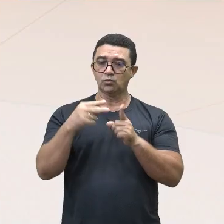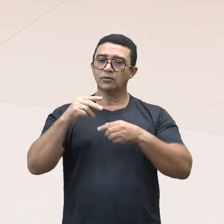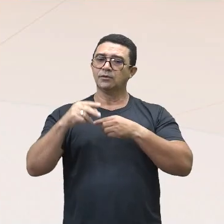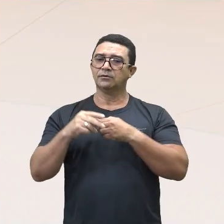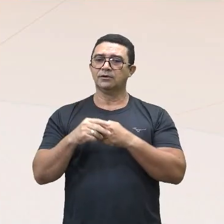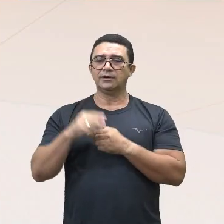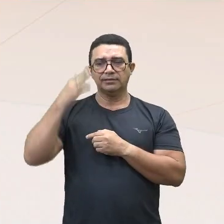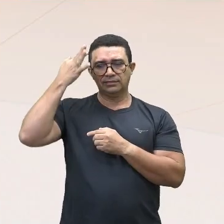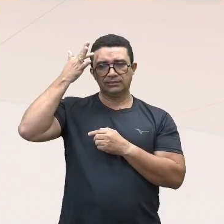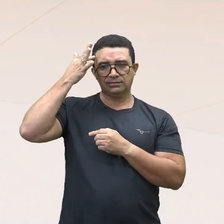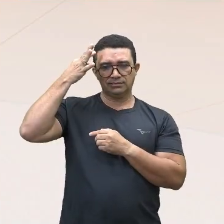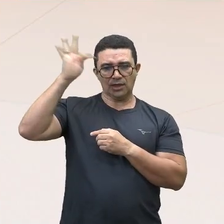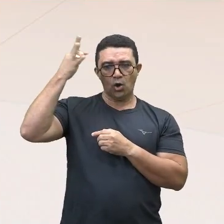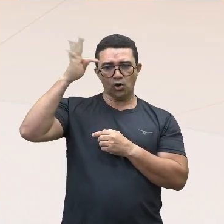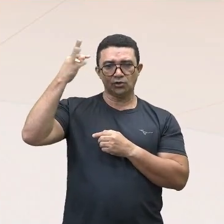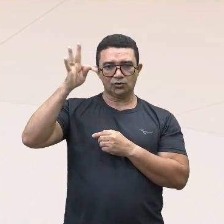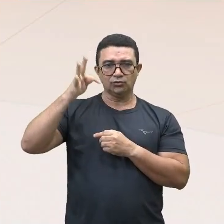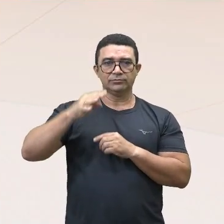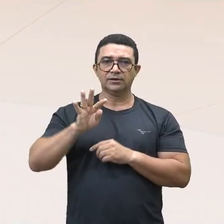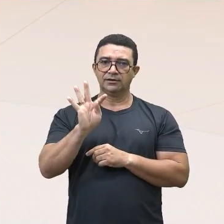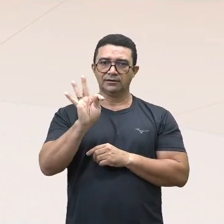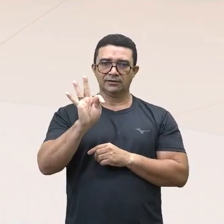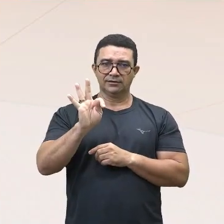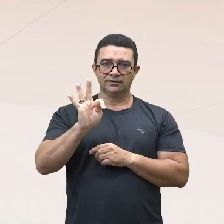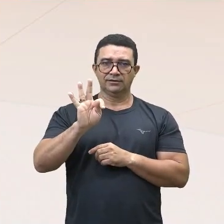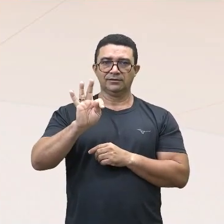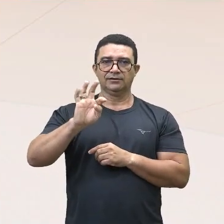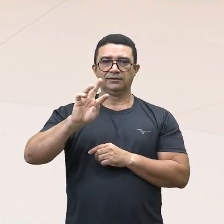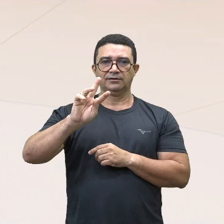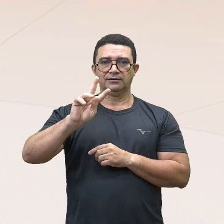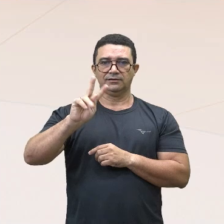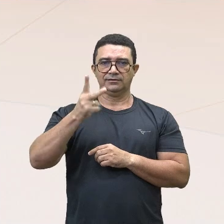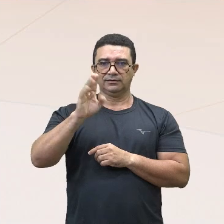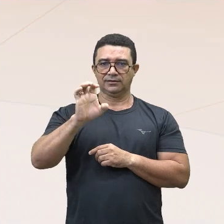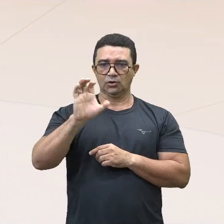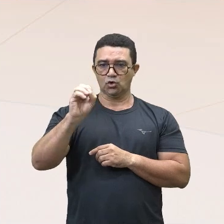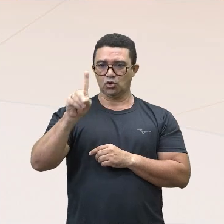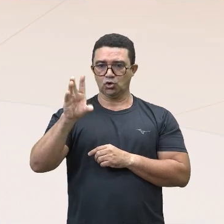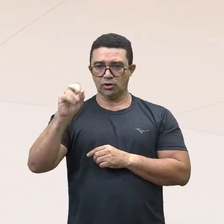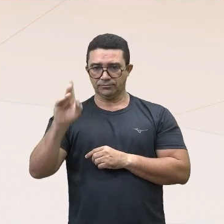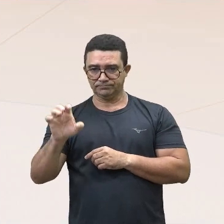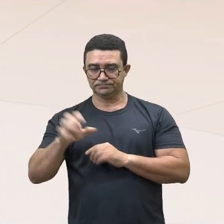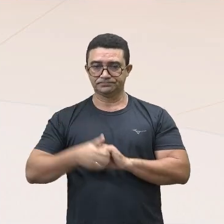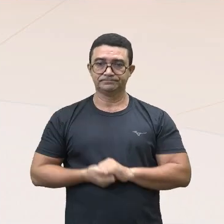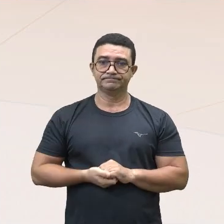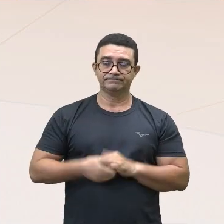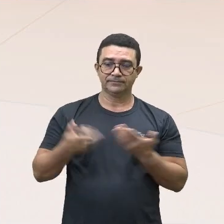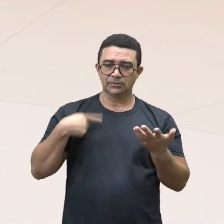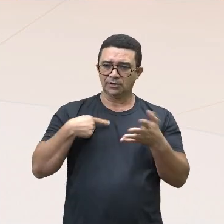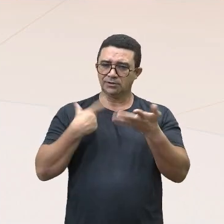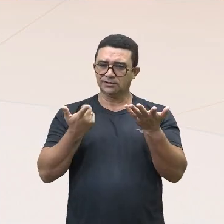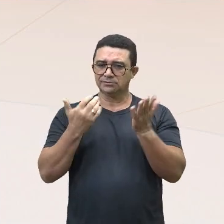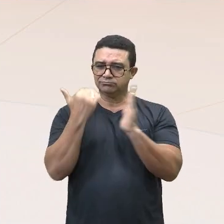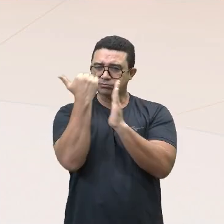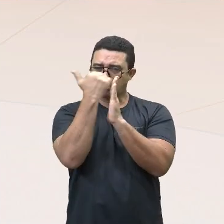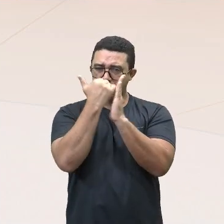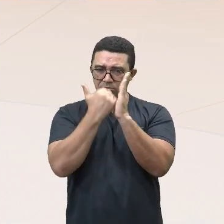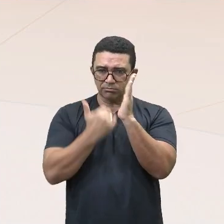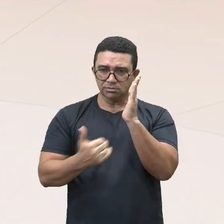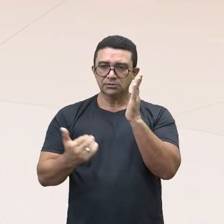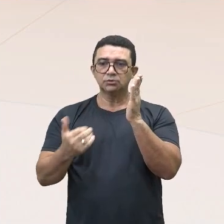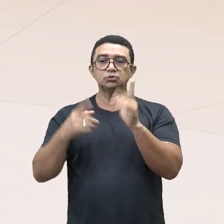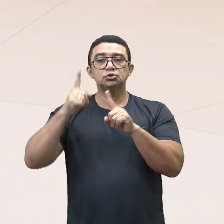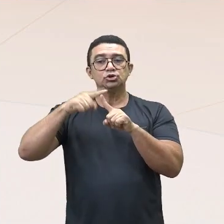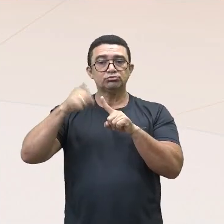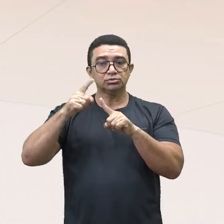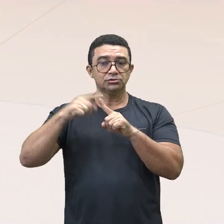Louis. Vamos ver? Theodore Louis, então, ele faz aí uma seleção, né, uma classificação, melhor dizendo, dessas